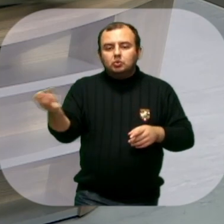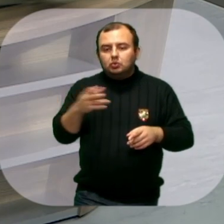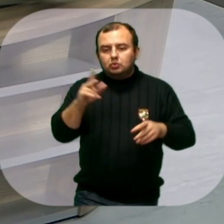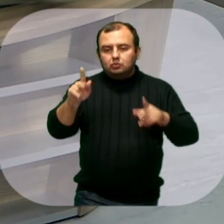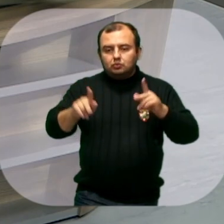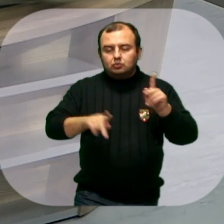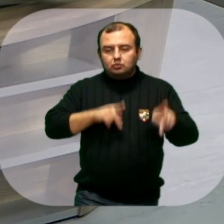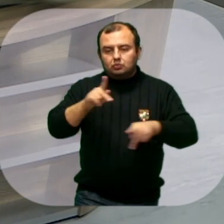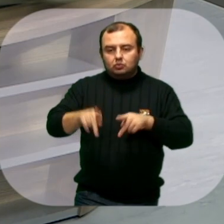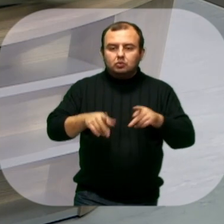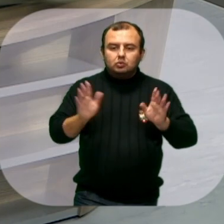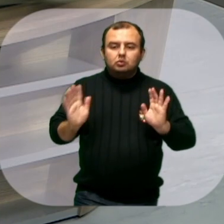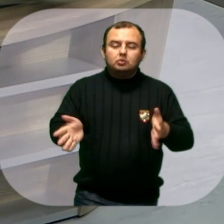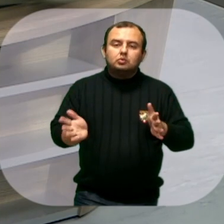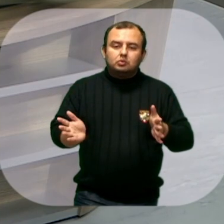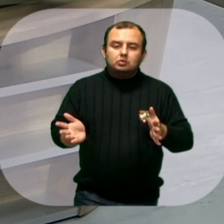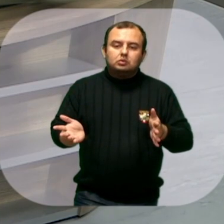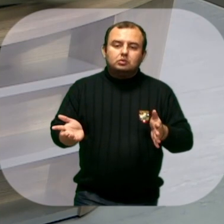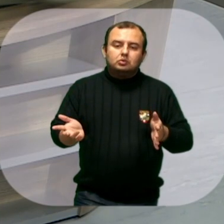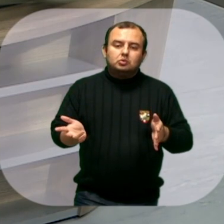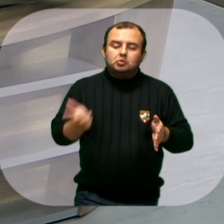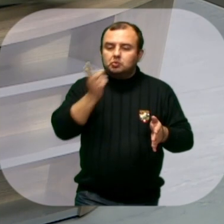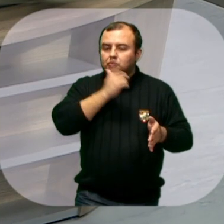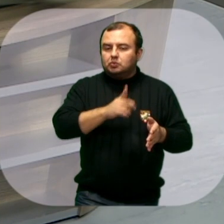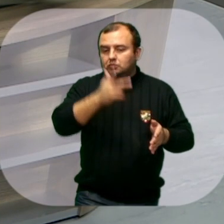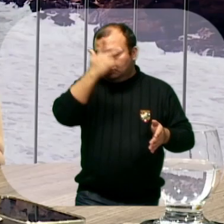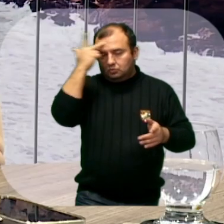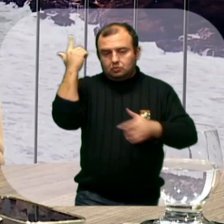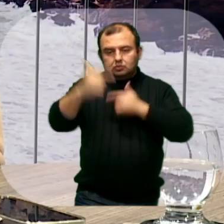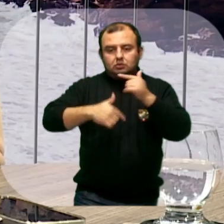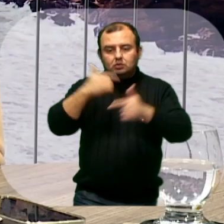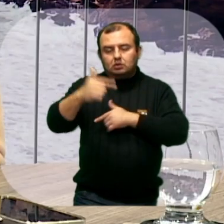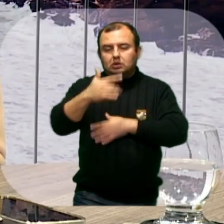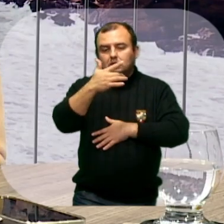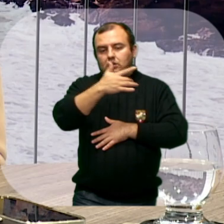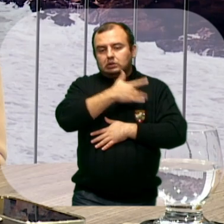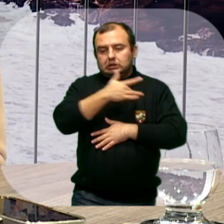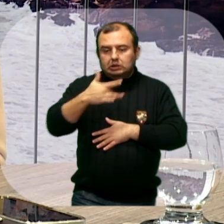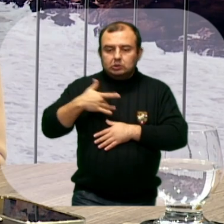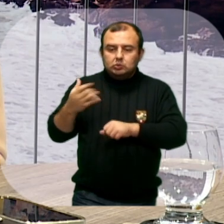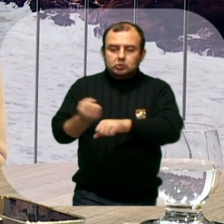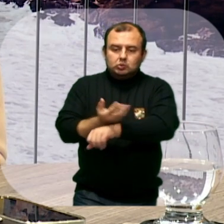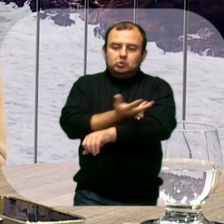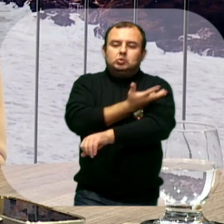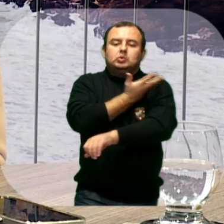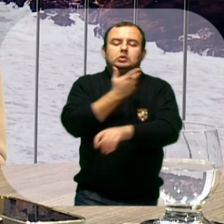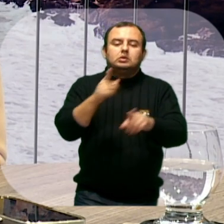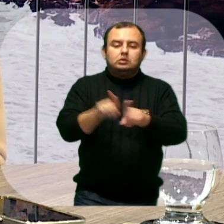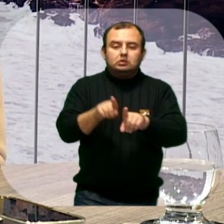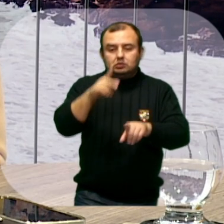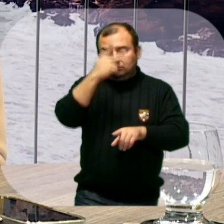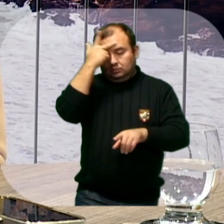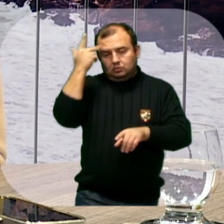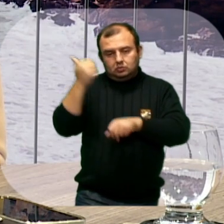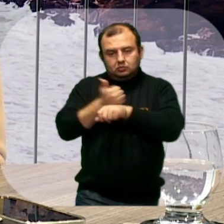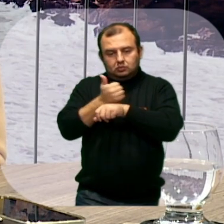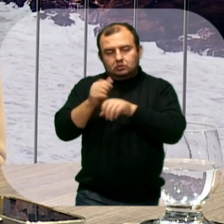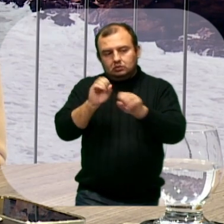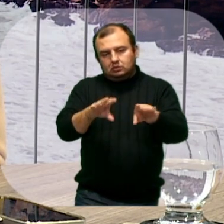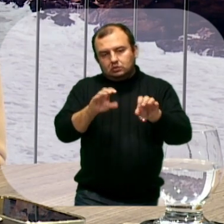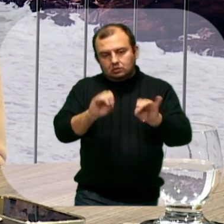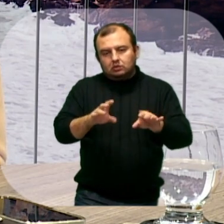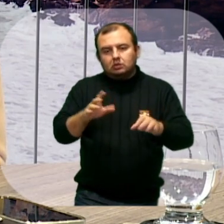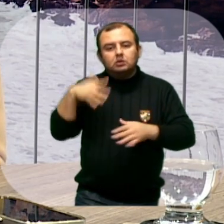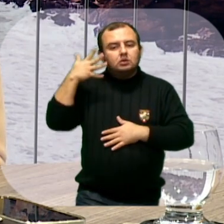né? E agora daqui uns dias nós vamos ter também o pessoal trabalhando a saúde emocional dos educadores